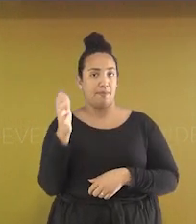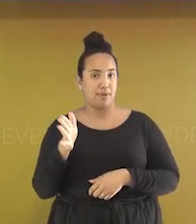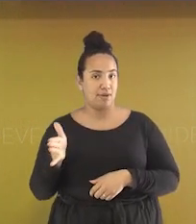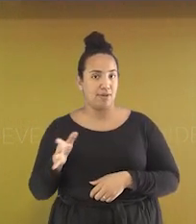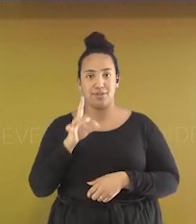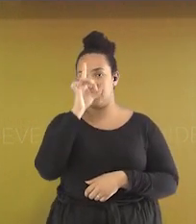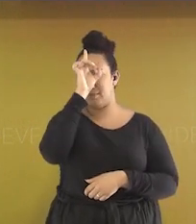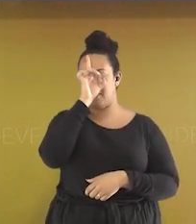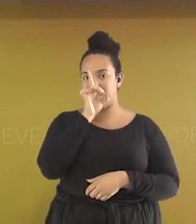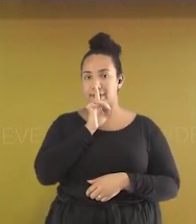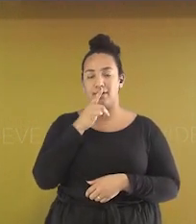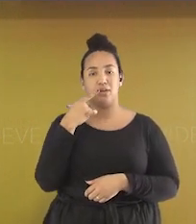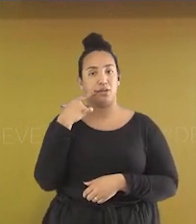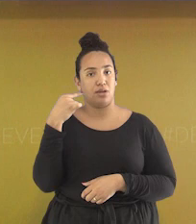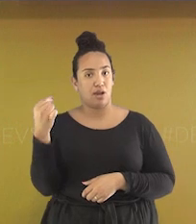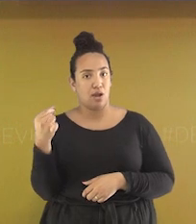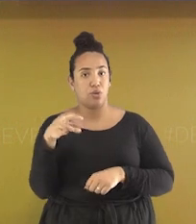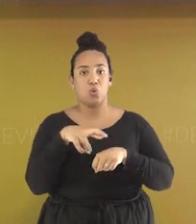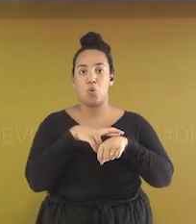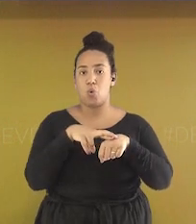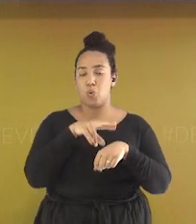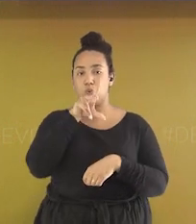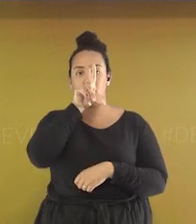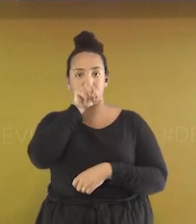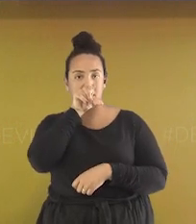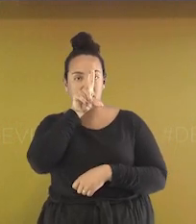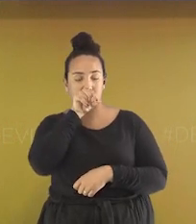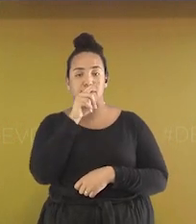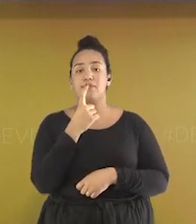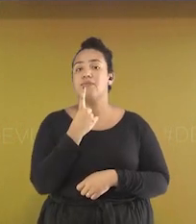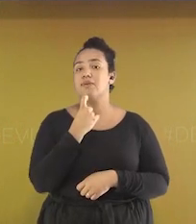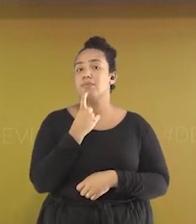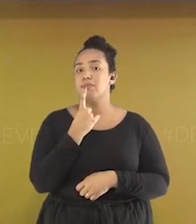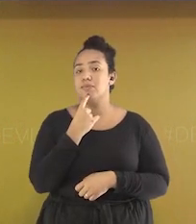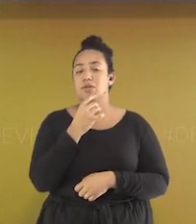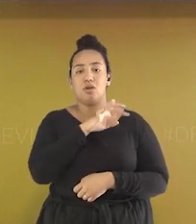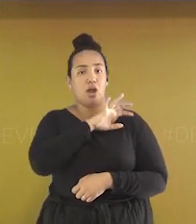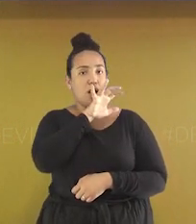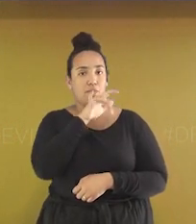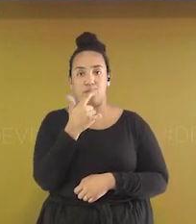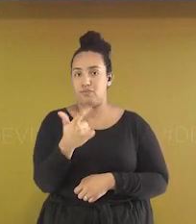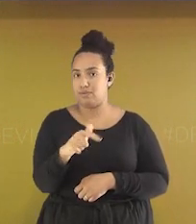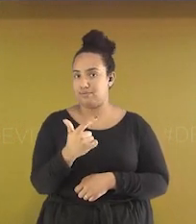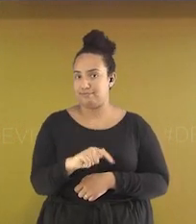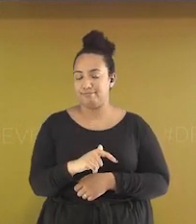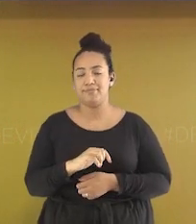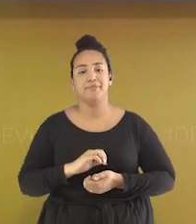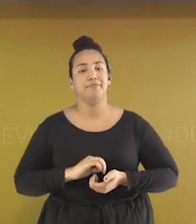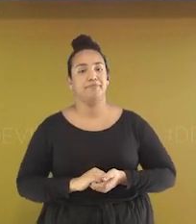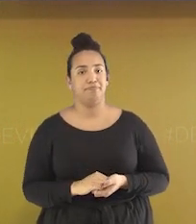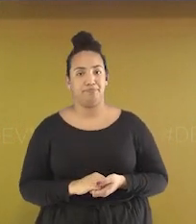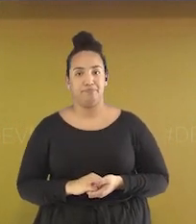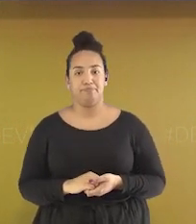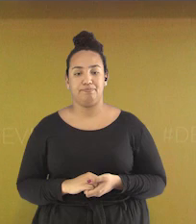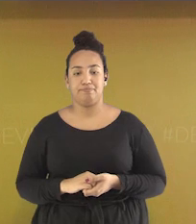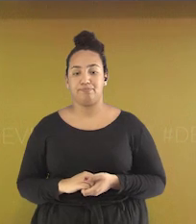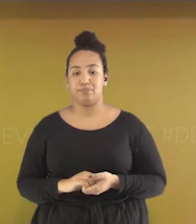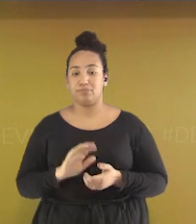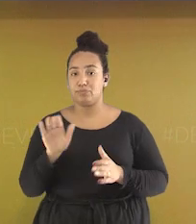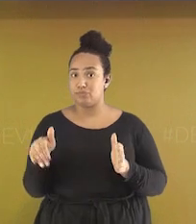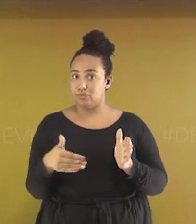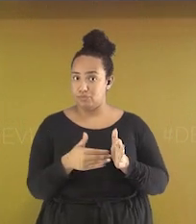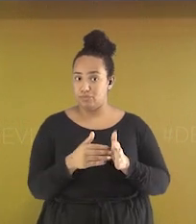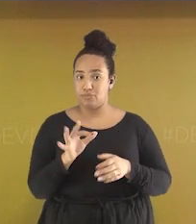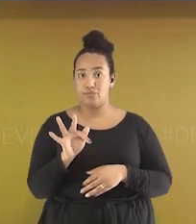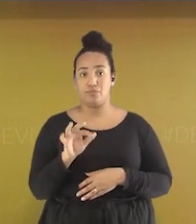verde para o peixe, o amarelo para o gato, o roxo para o pássaro e o vermelho para quem não tem animal. E por